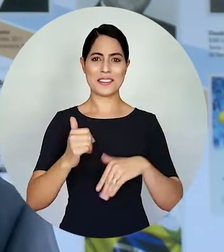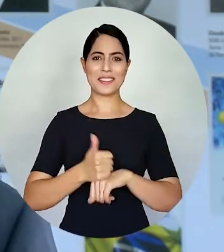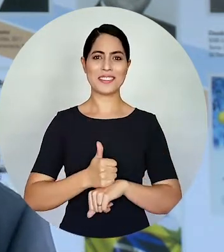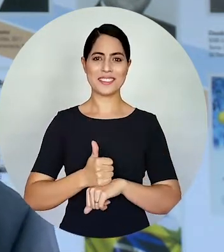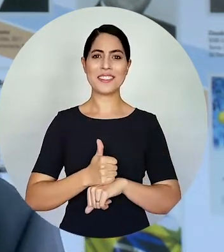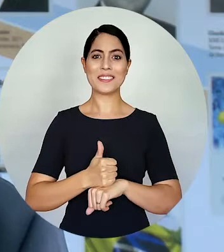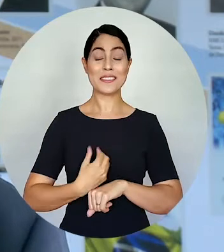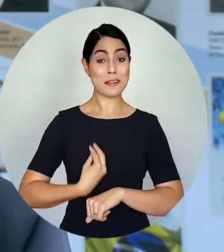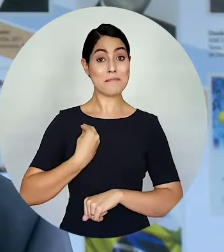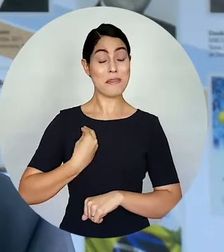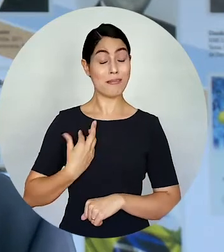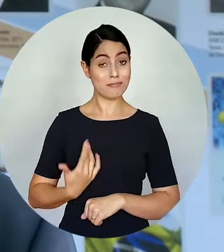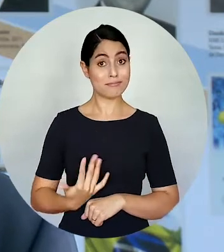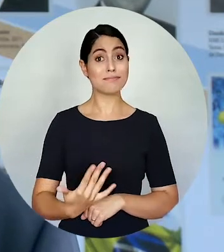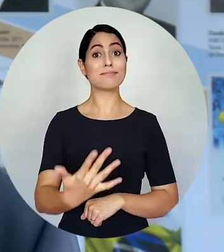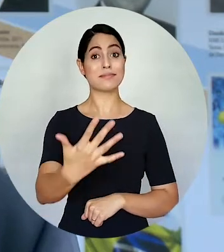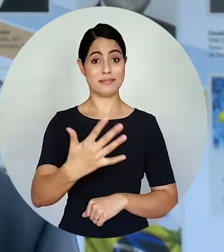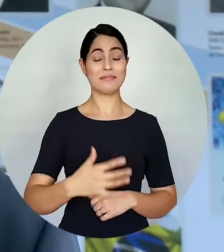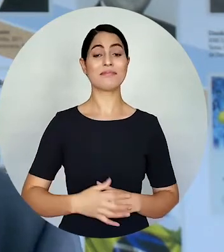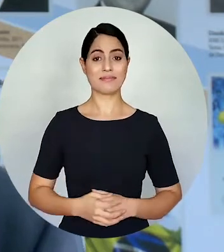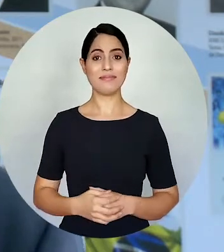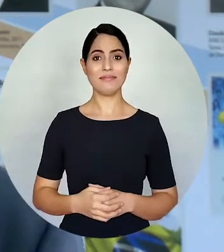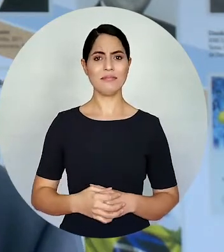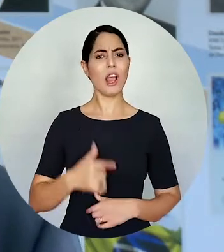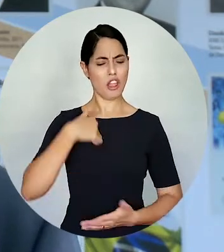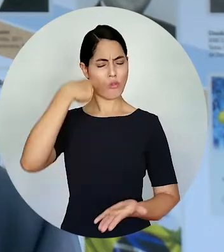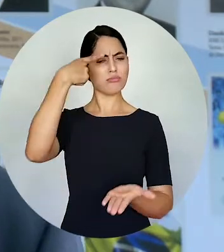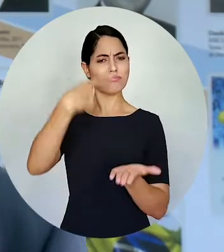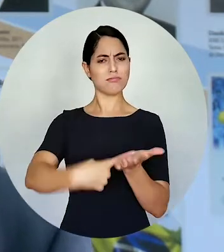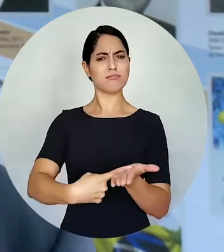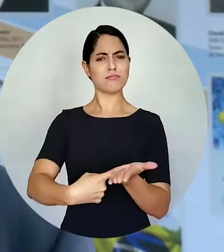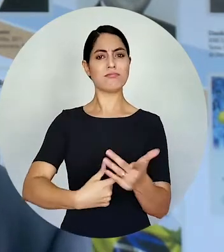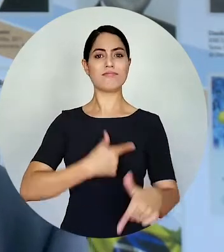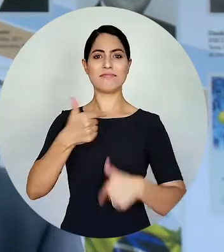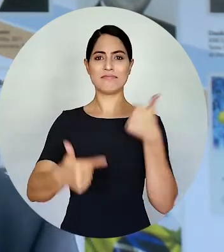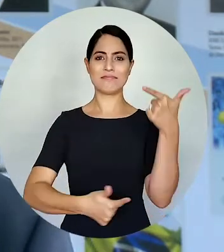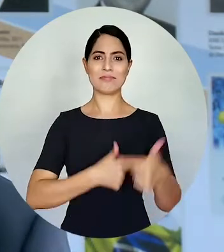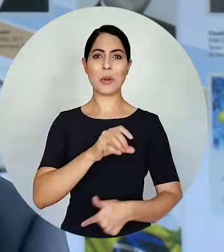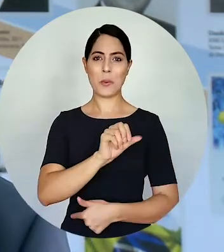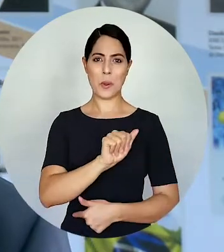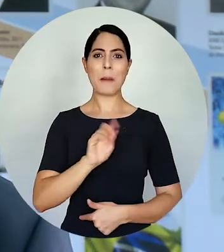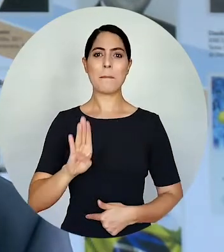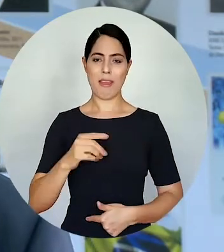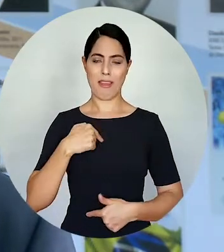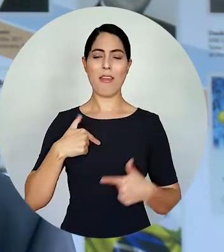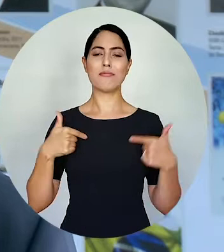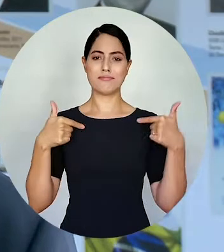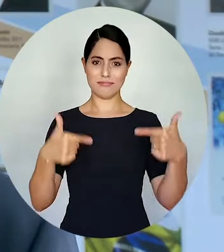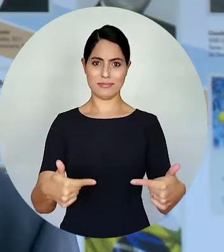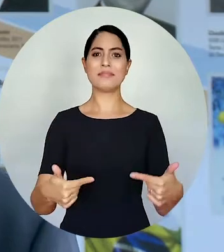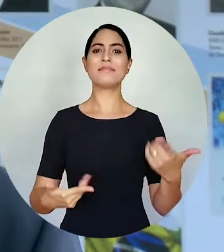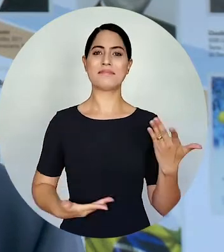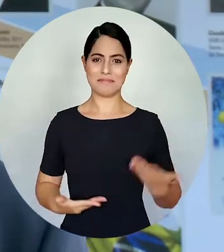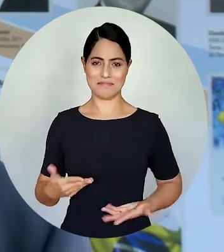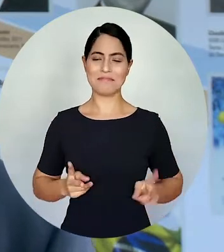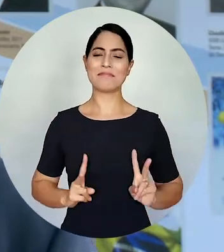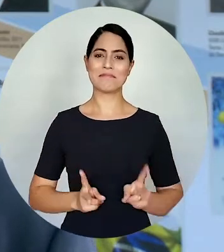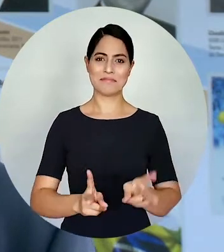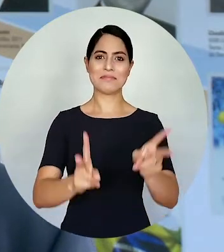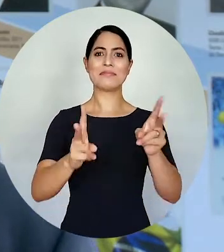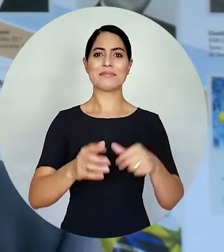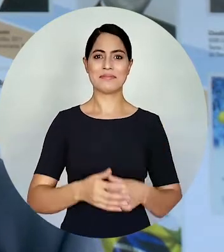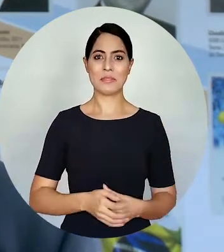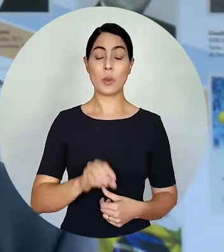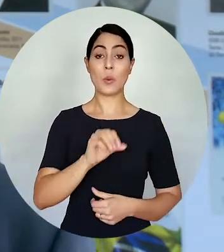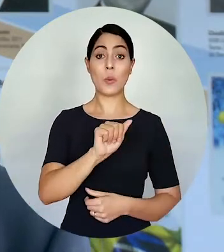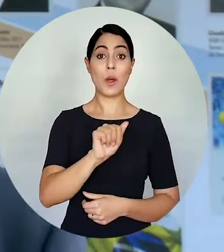dia. E me comprometo a continuar servindo a nossa OAB, a advocacia